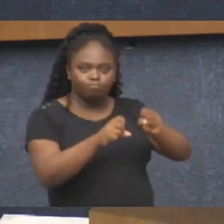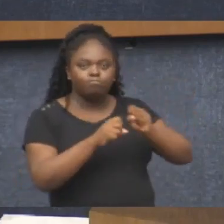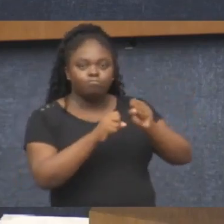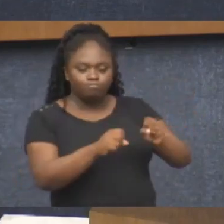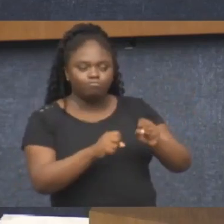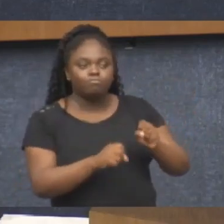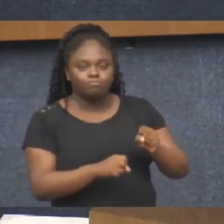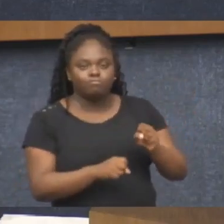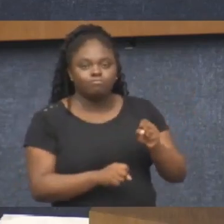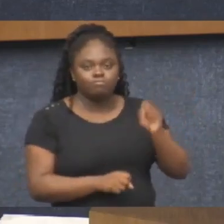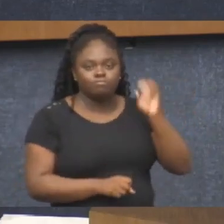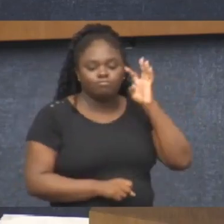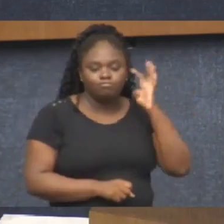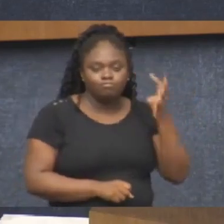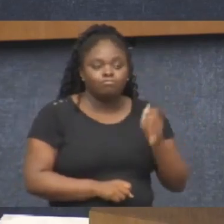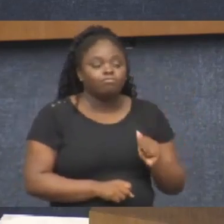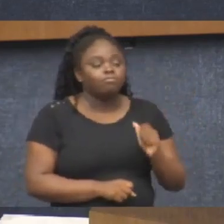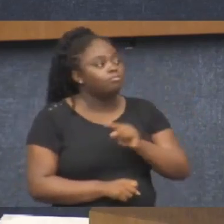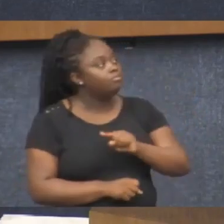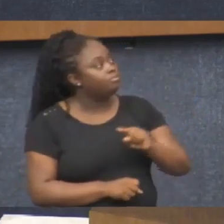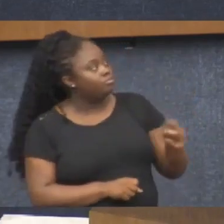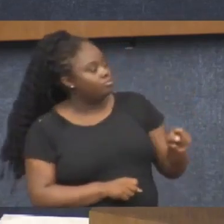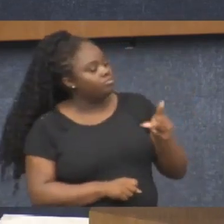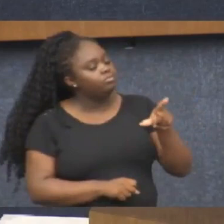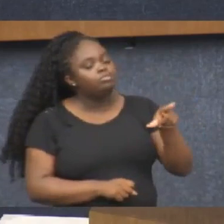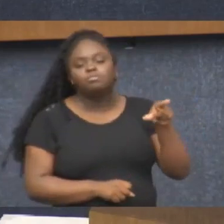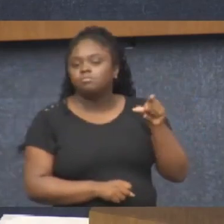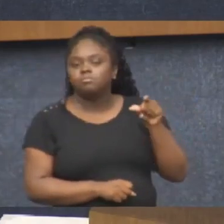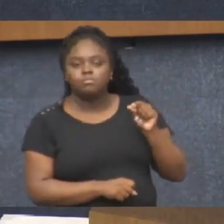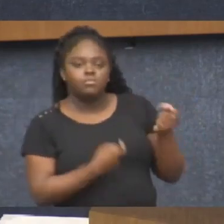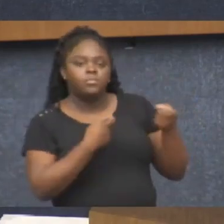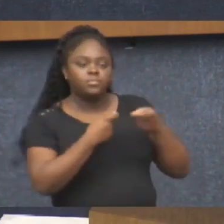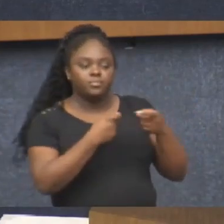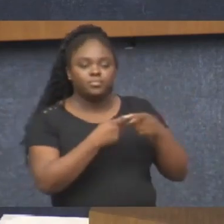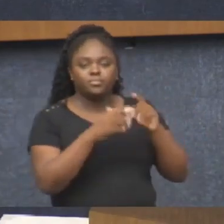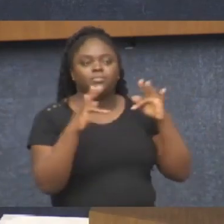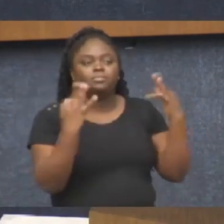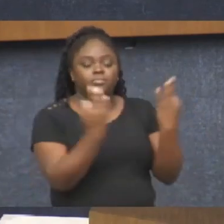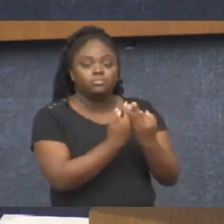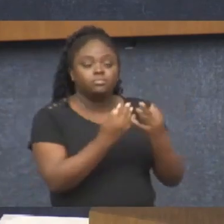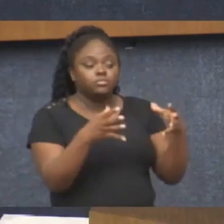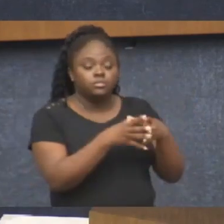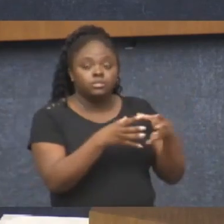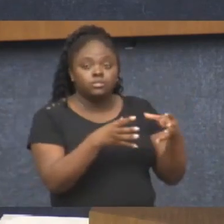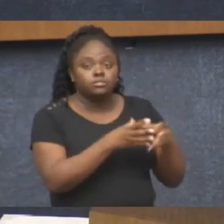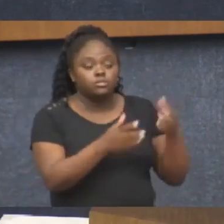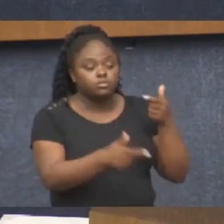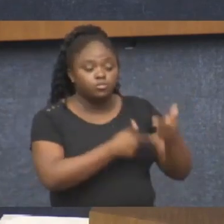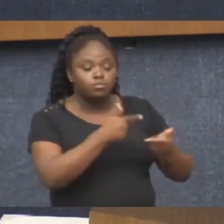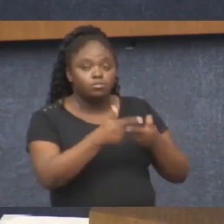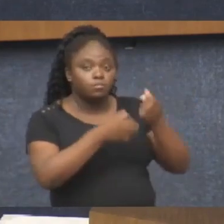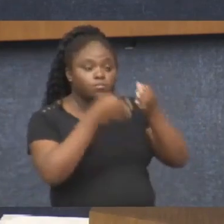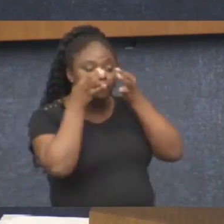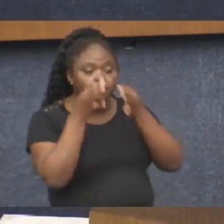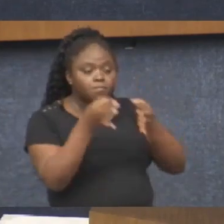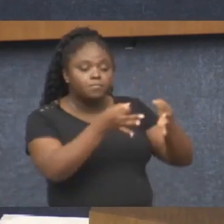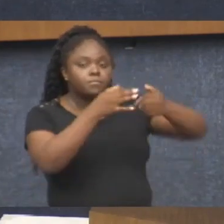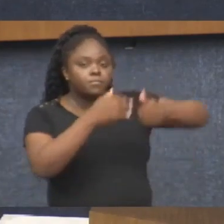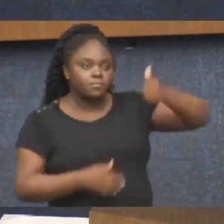resolutiva, eles fizeram a escolha pela medicina de família e comunidade para atuarem na sua atenção